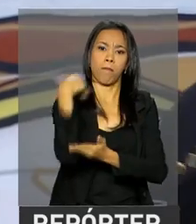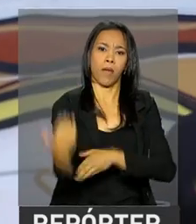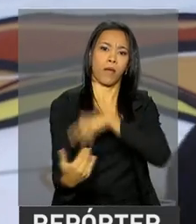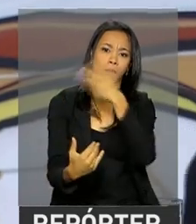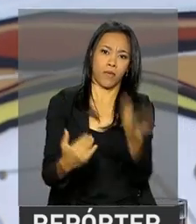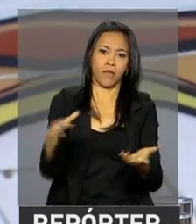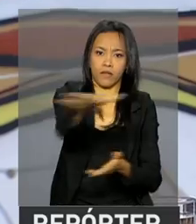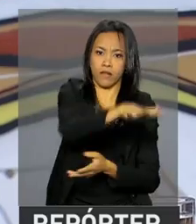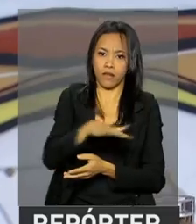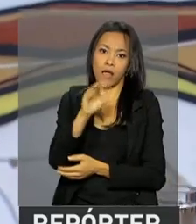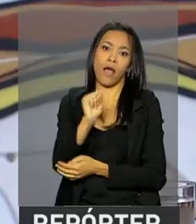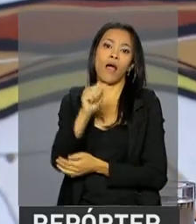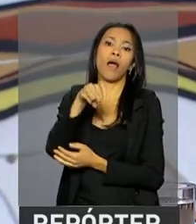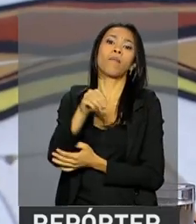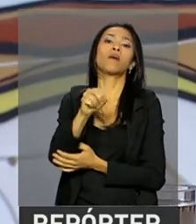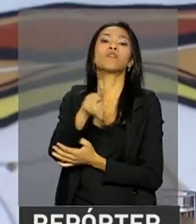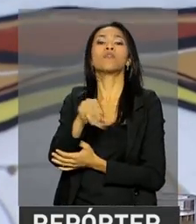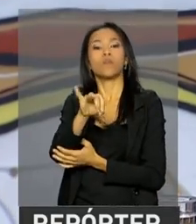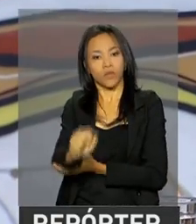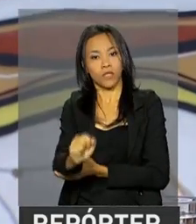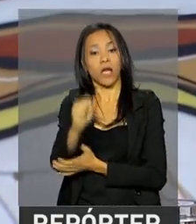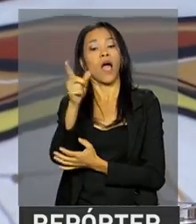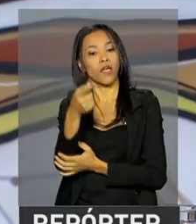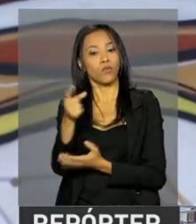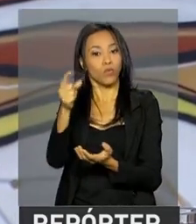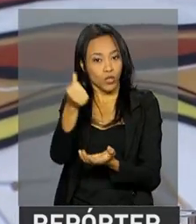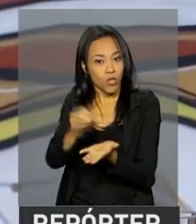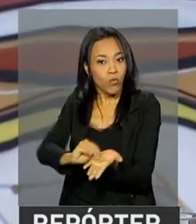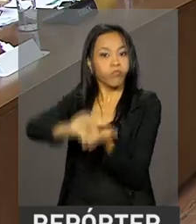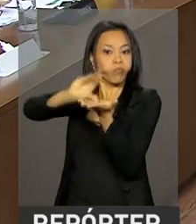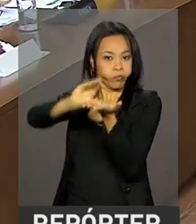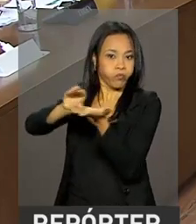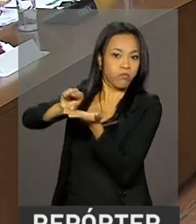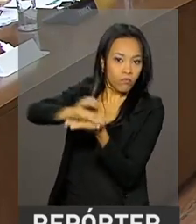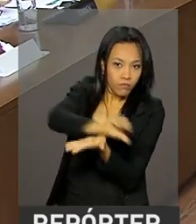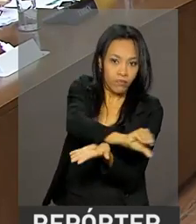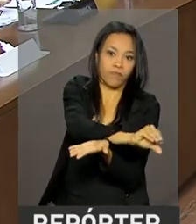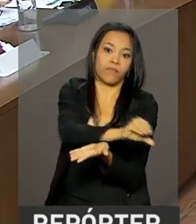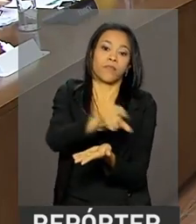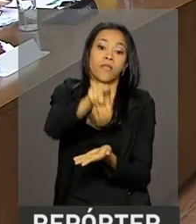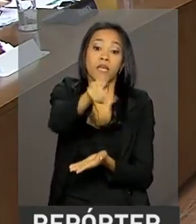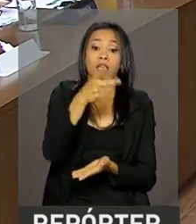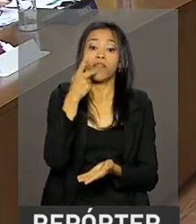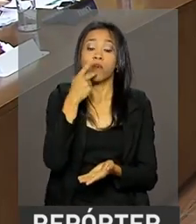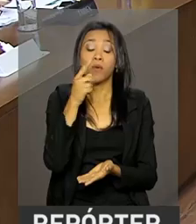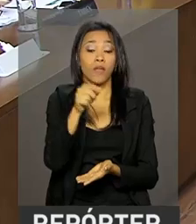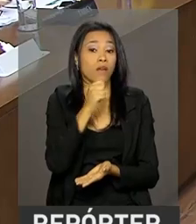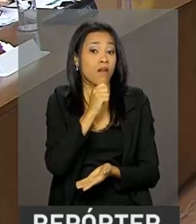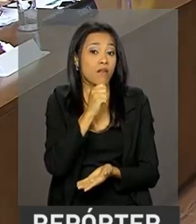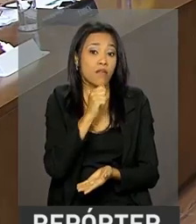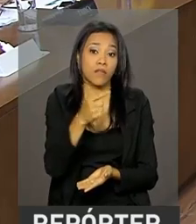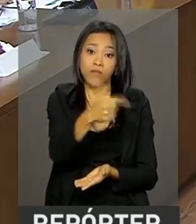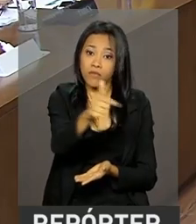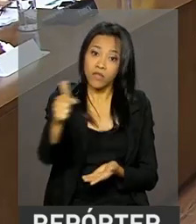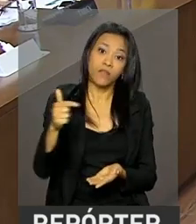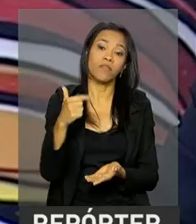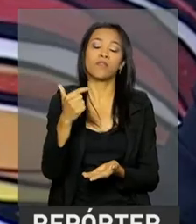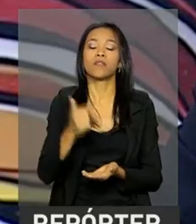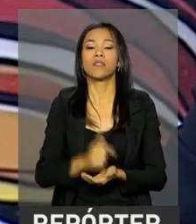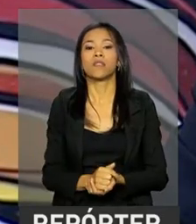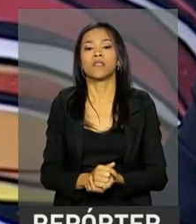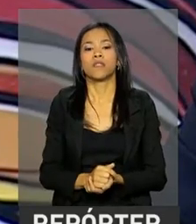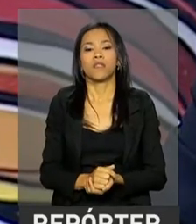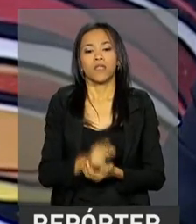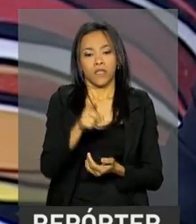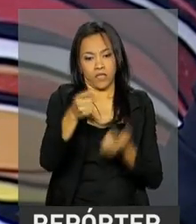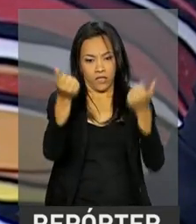O ministro do Meio Ambiente destacou ainda que, desde que assumiu o posto, não houve nenhum retrocesso ambiental no país. O que